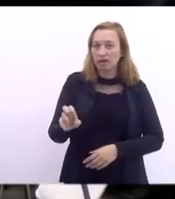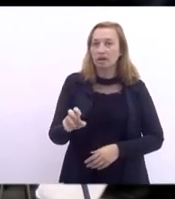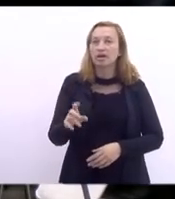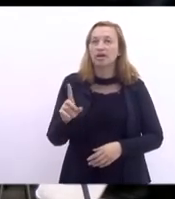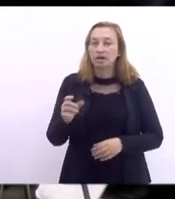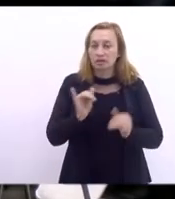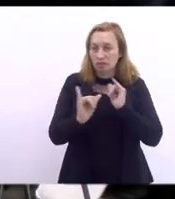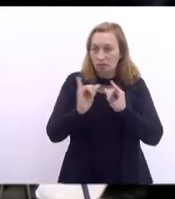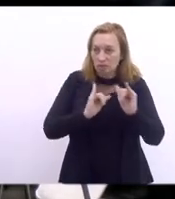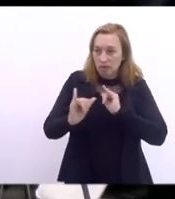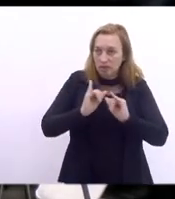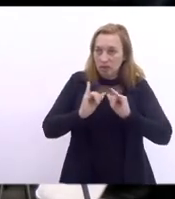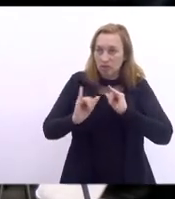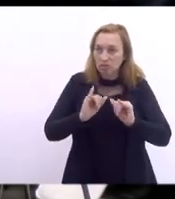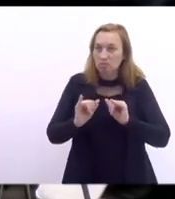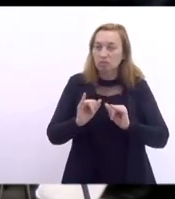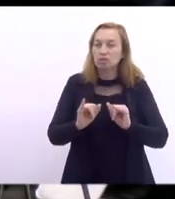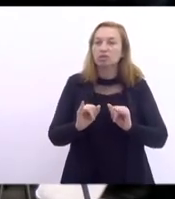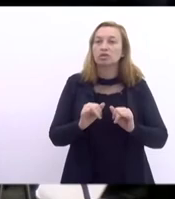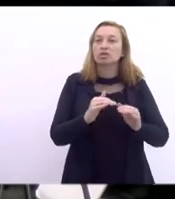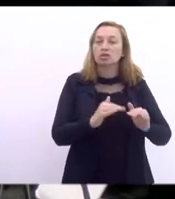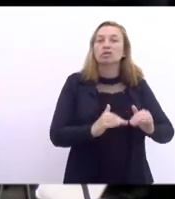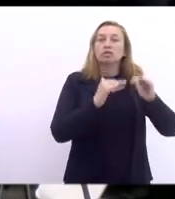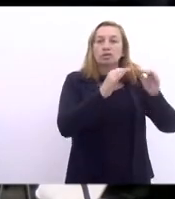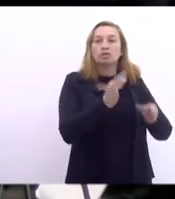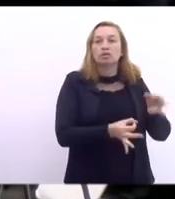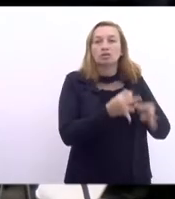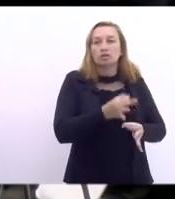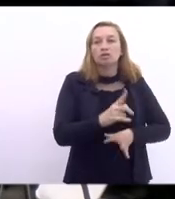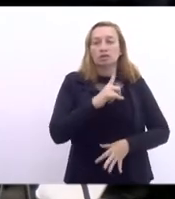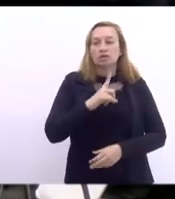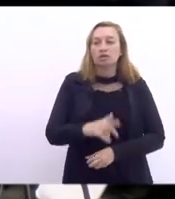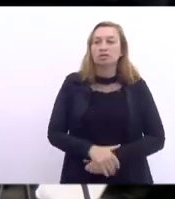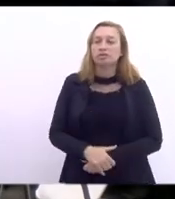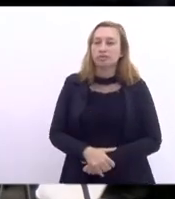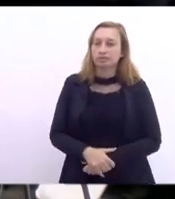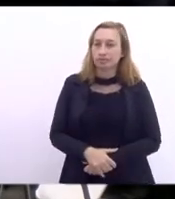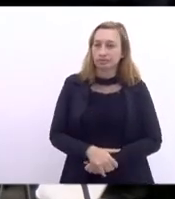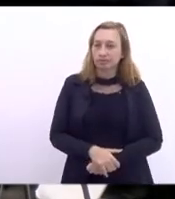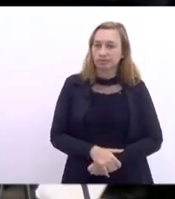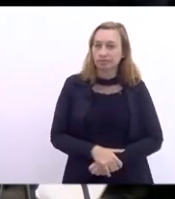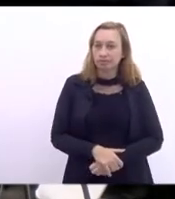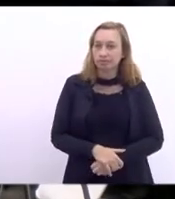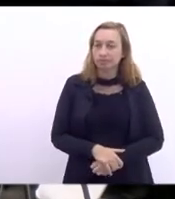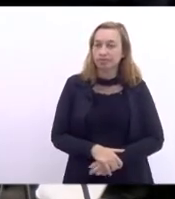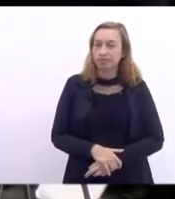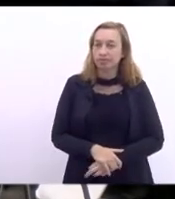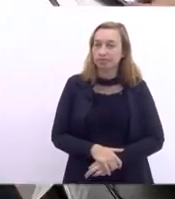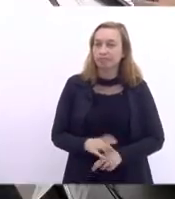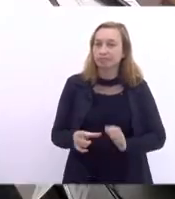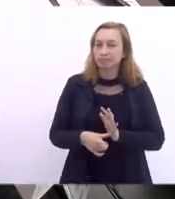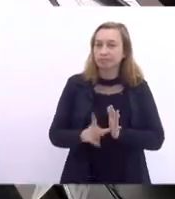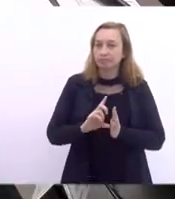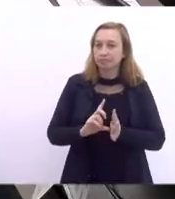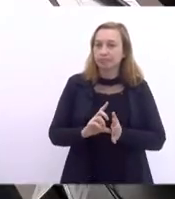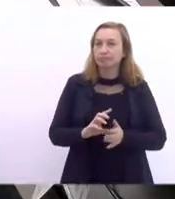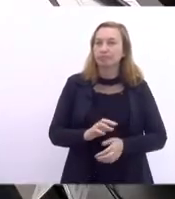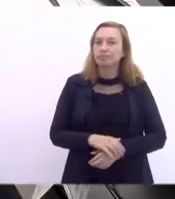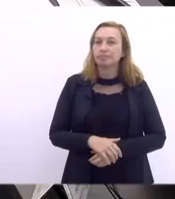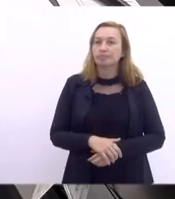muita informação muita coisa que levou não tem um e eu queria que antes de passar